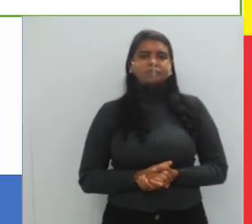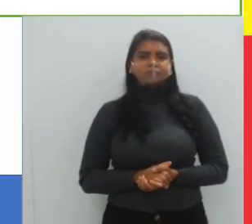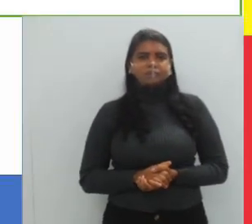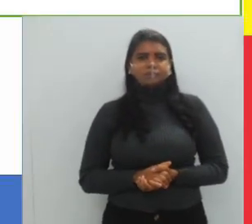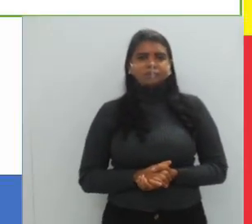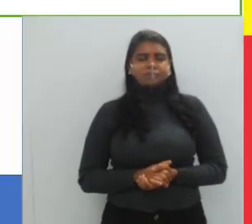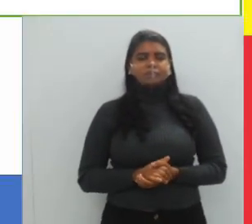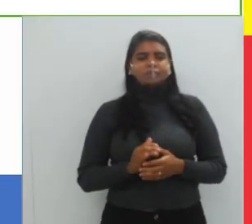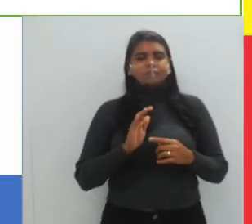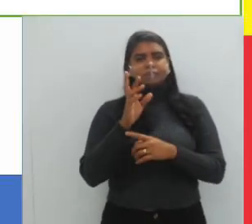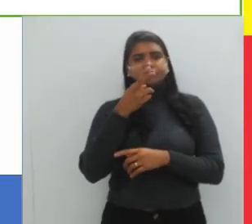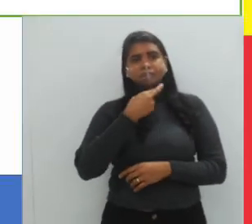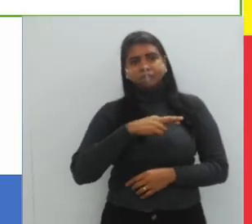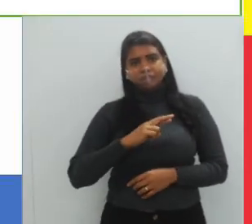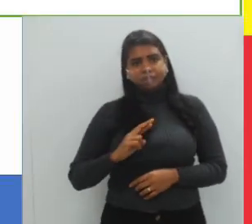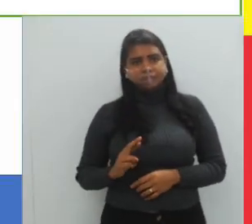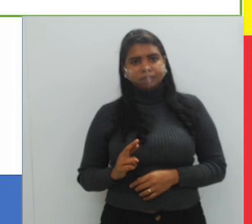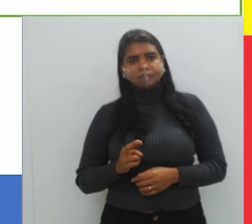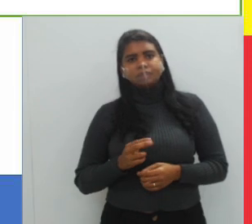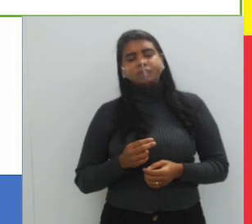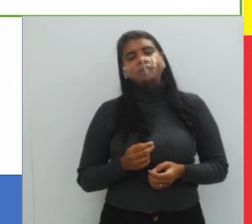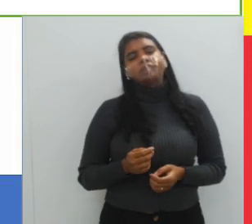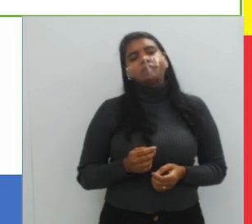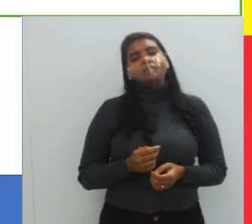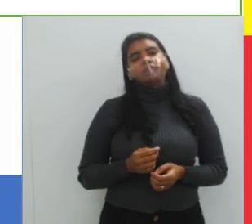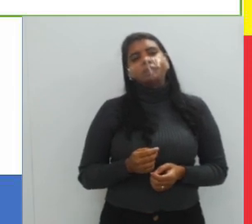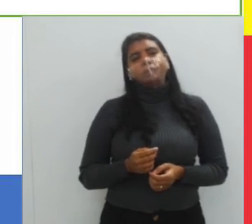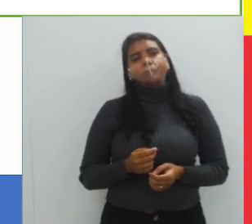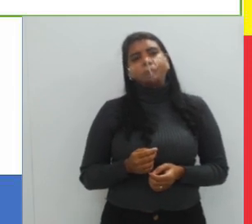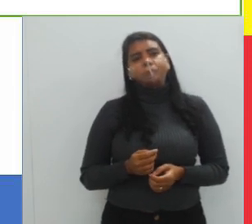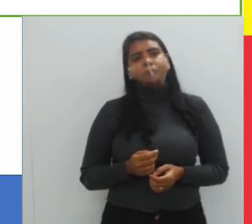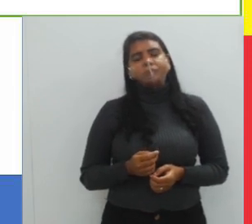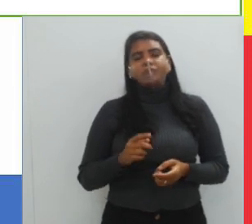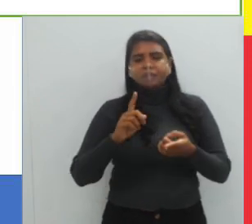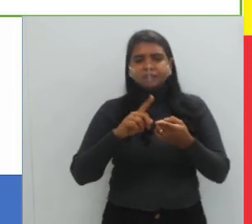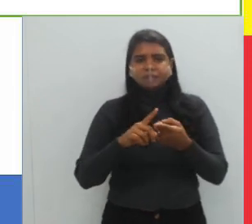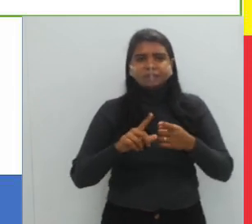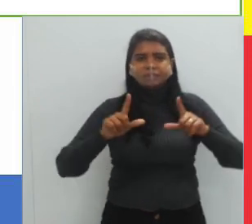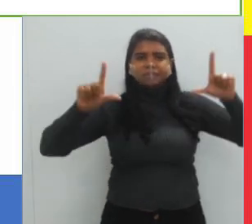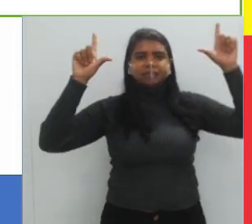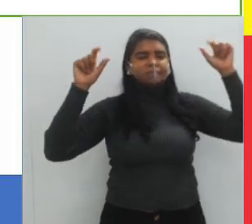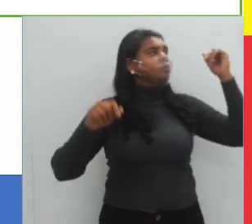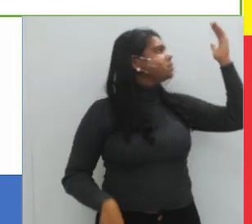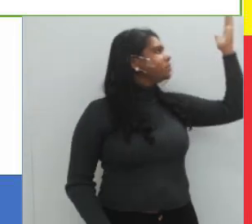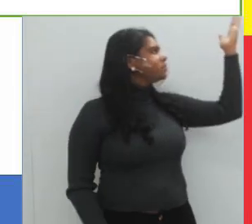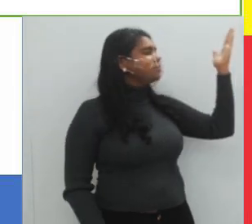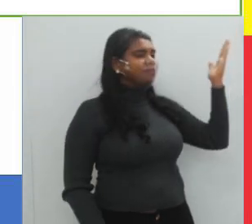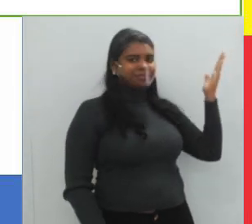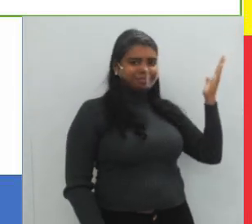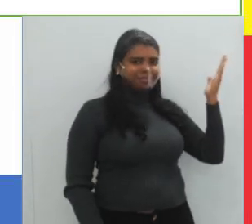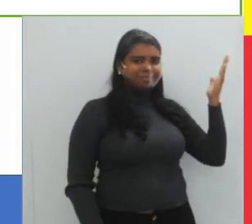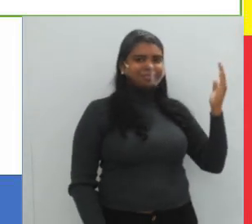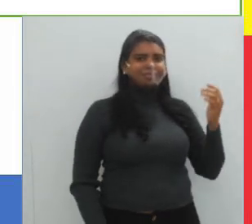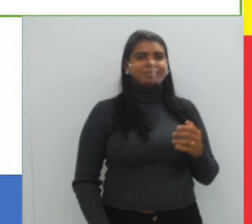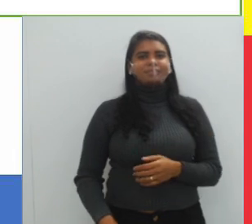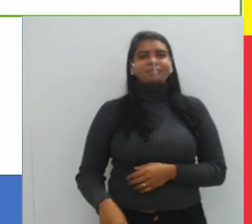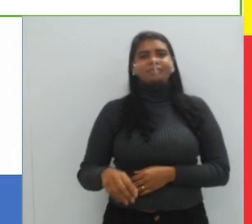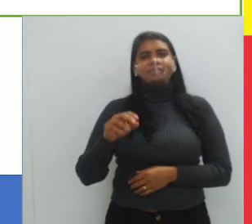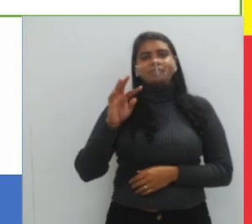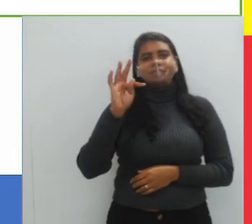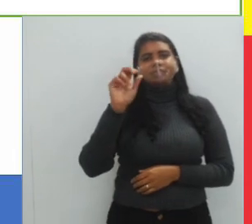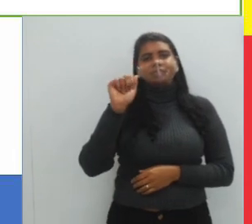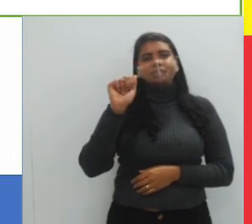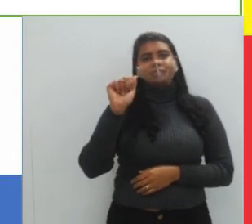questões sobre os símbolos religiosos, certo? De determinadas religiões, nós temos aí o quê? O Yin e Yang do